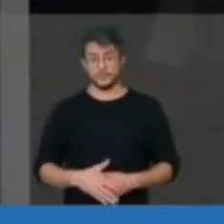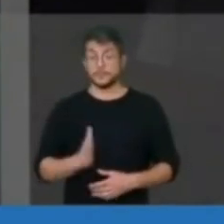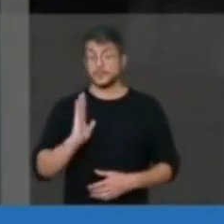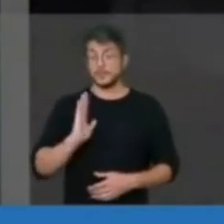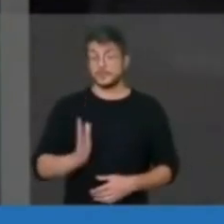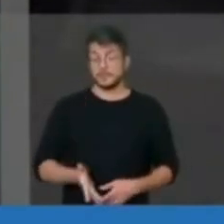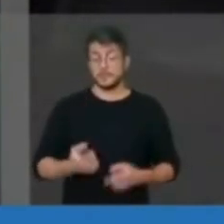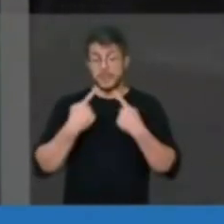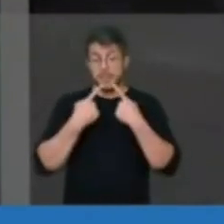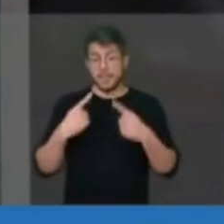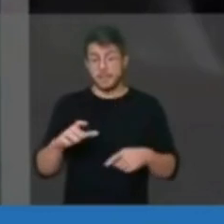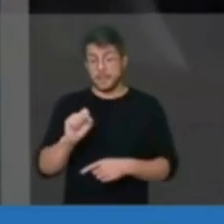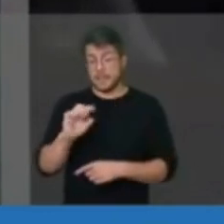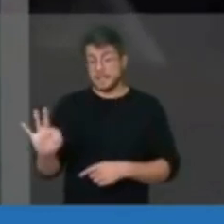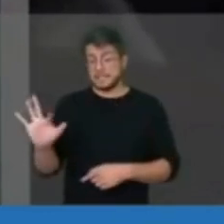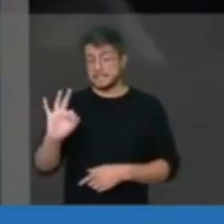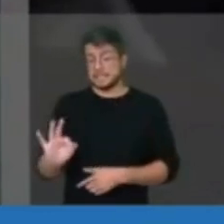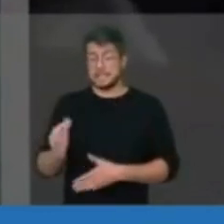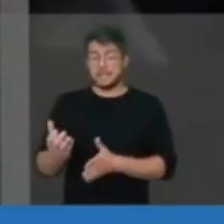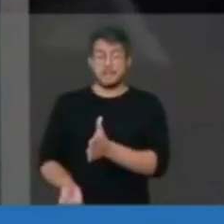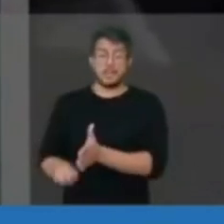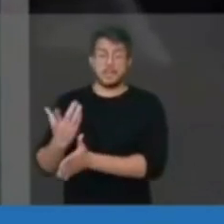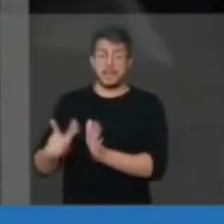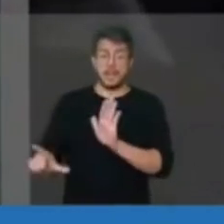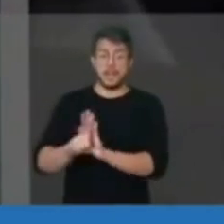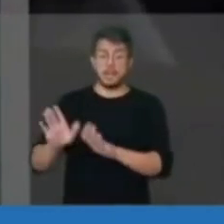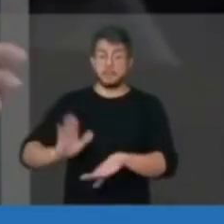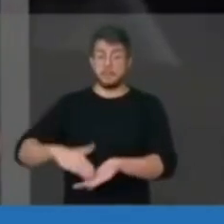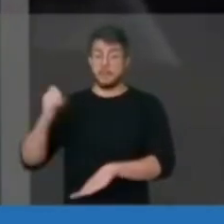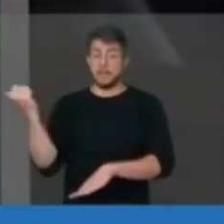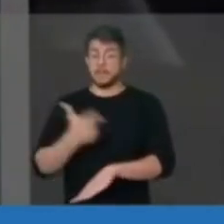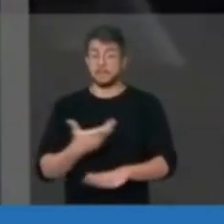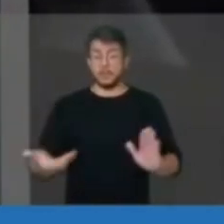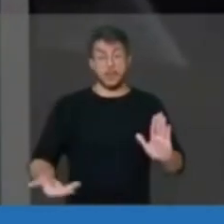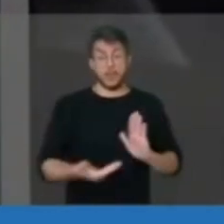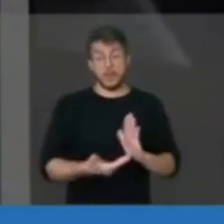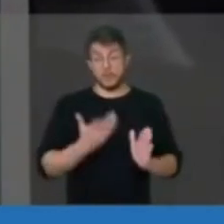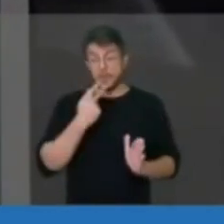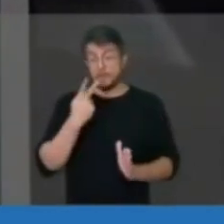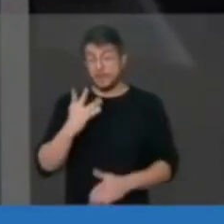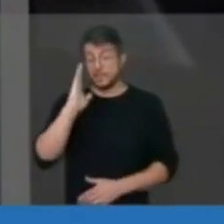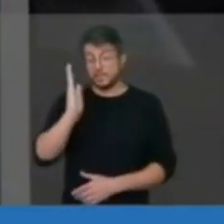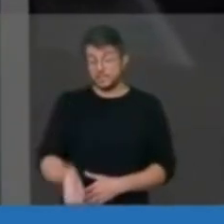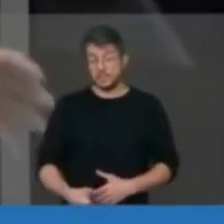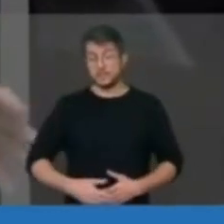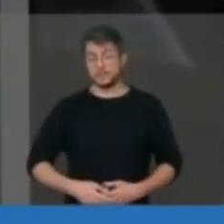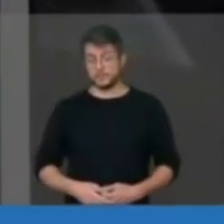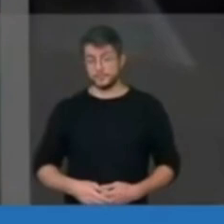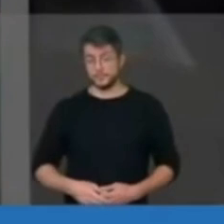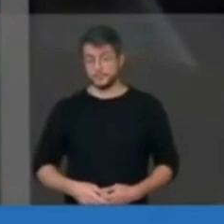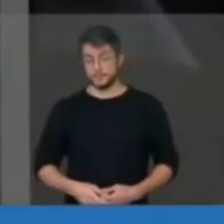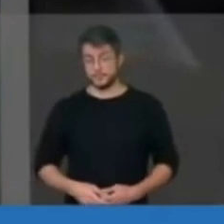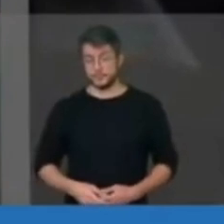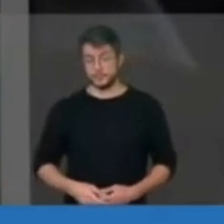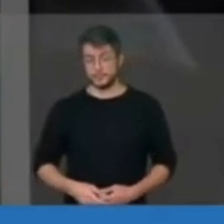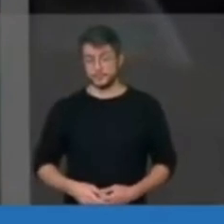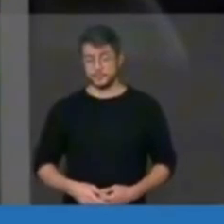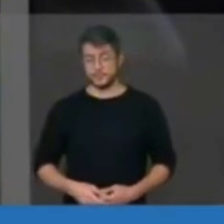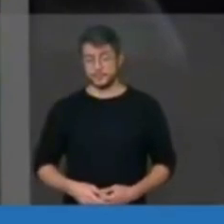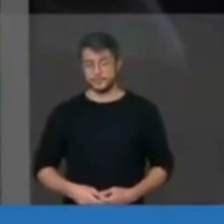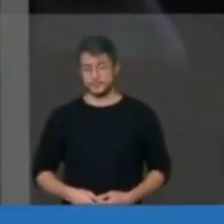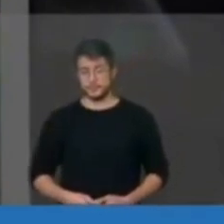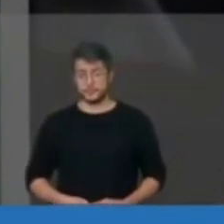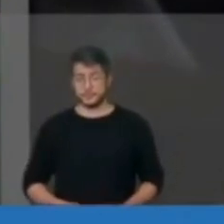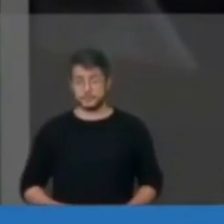o STF hoje legisla em nosso lugar. Muitos, inclusive, dizem que deve reduzir o número de deputados